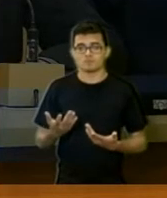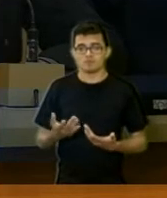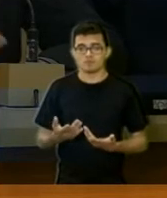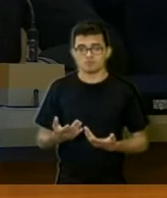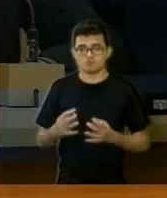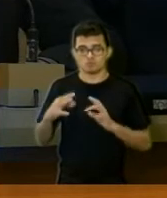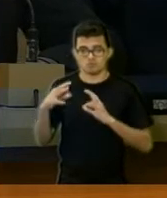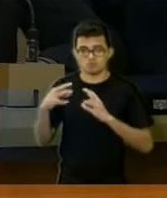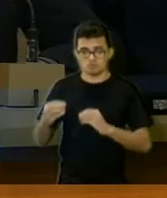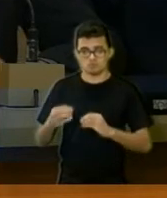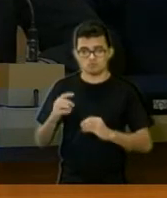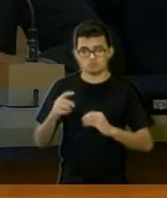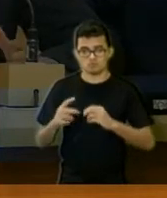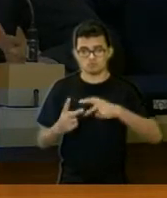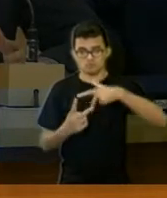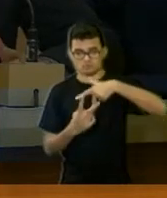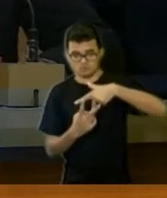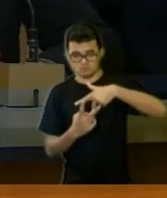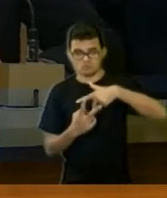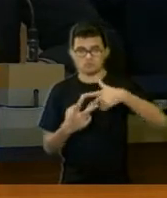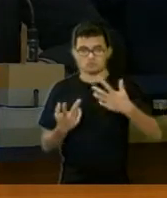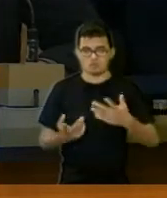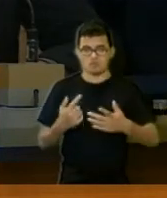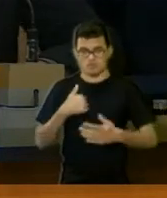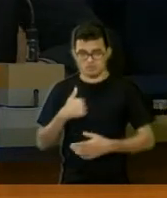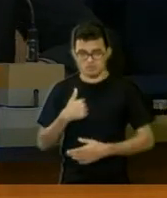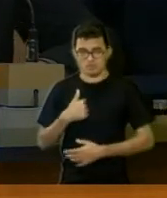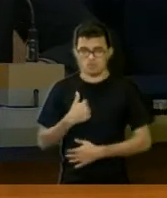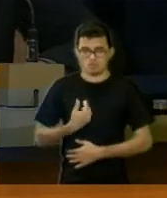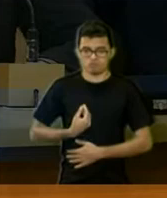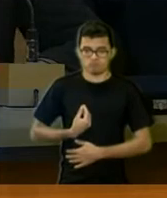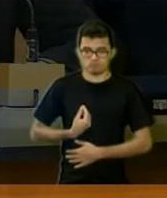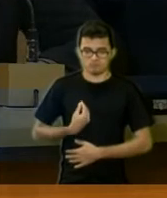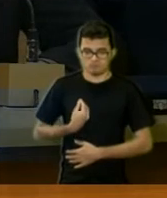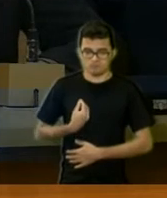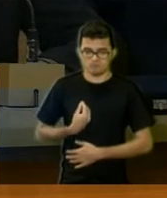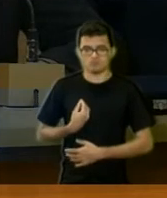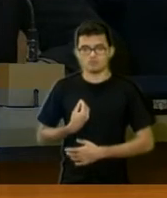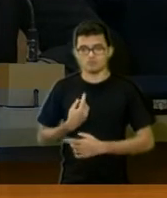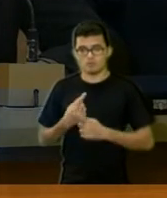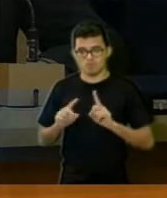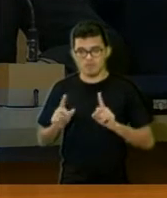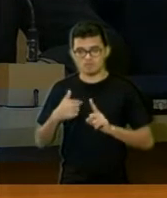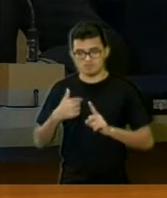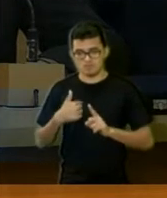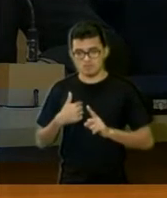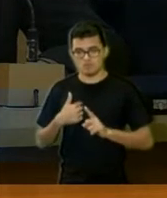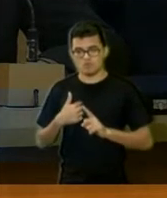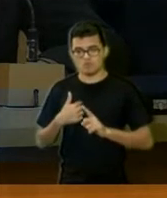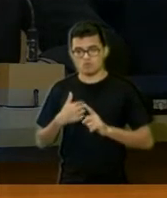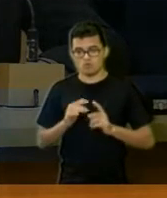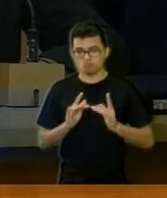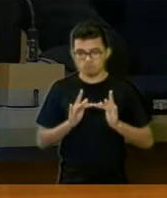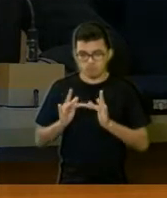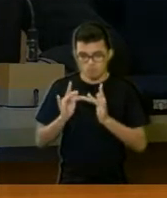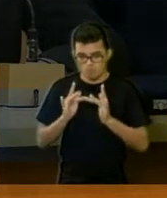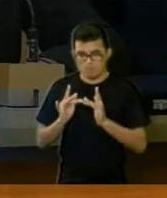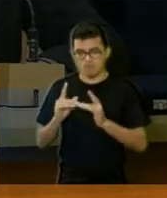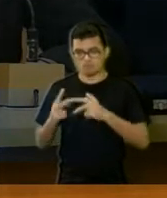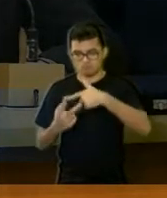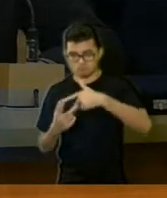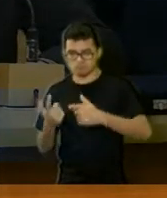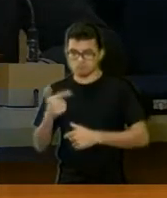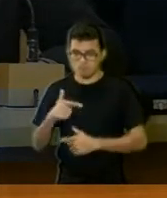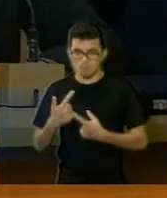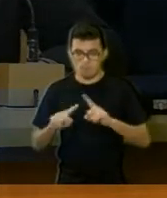a parte, né, da maçonaria. Eu não convivi com essa parte, mas convivi com essa outra, né? O senhor tem grandes méritos, a